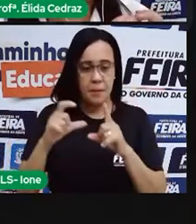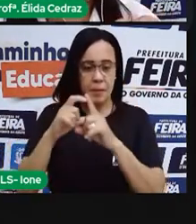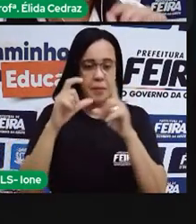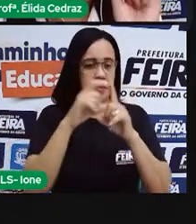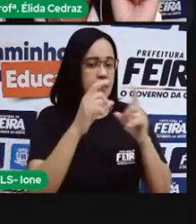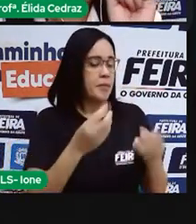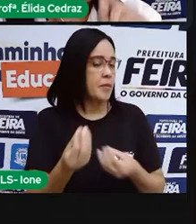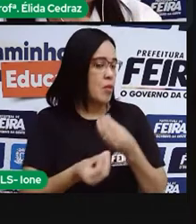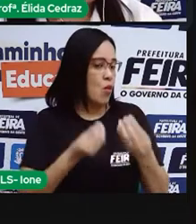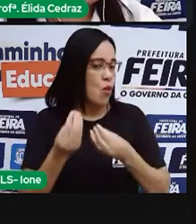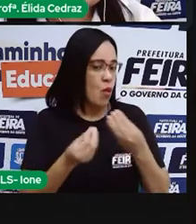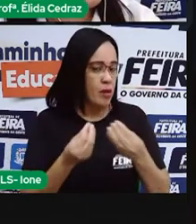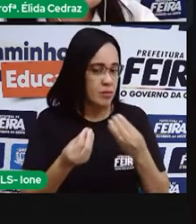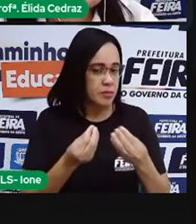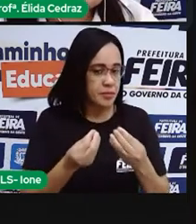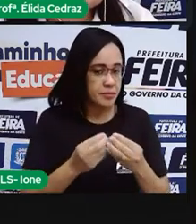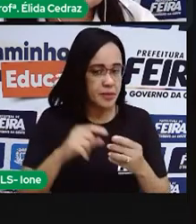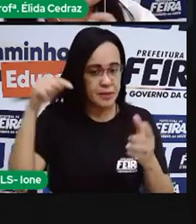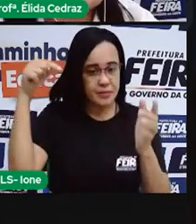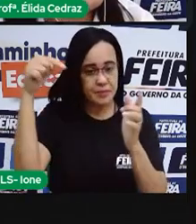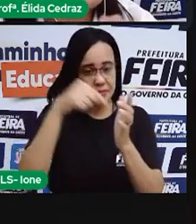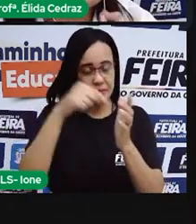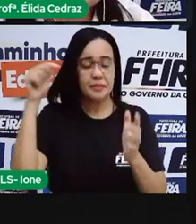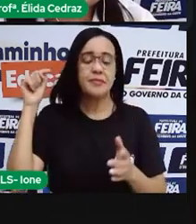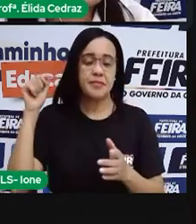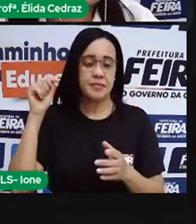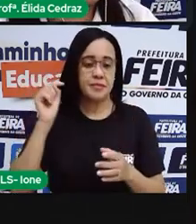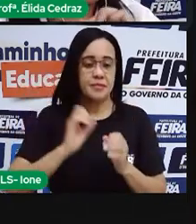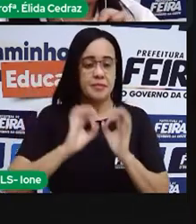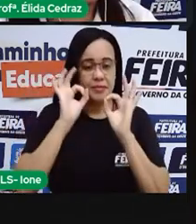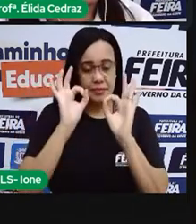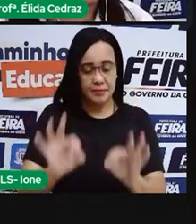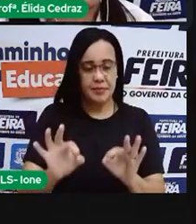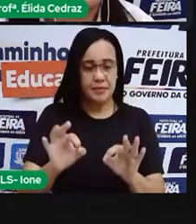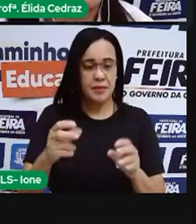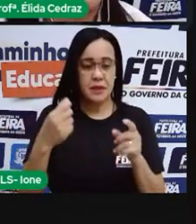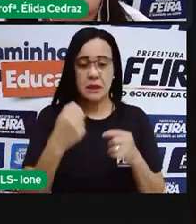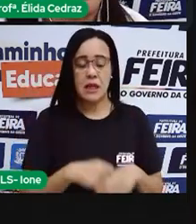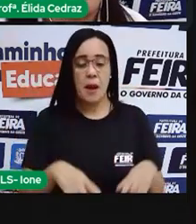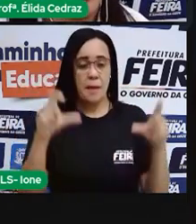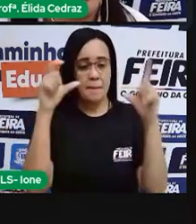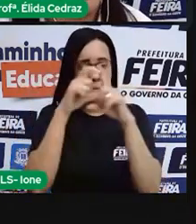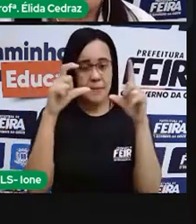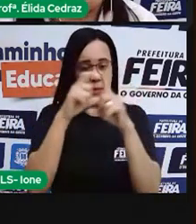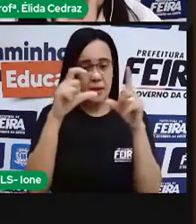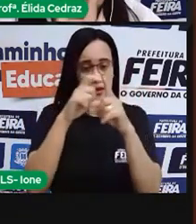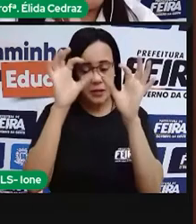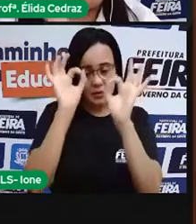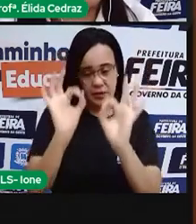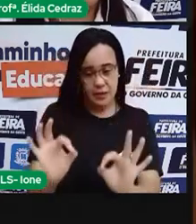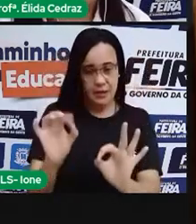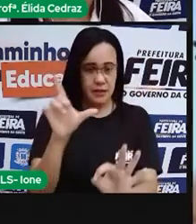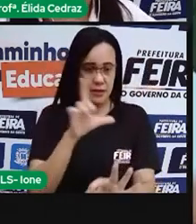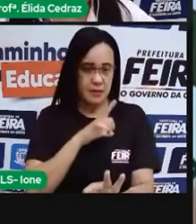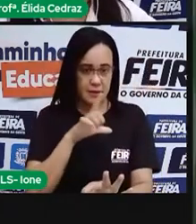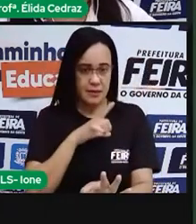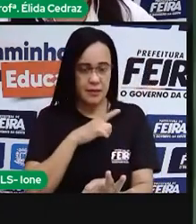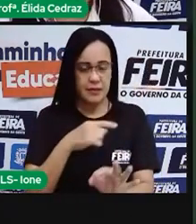temos que clicar naquela que está com a escrita correta.